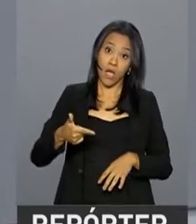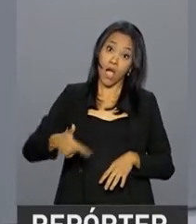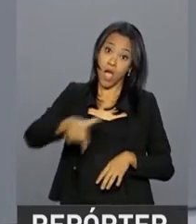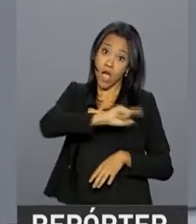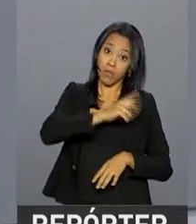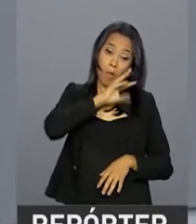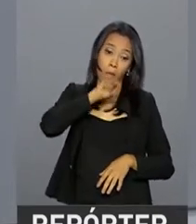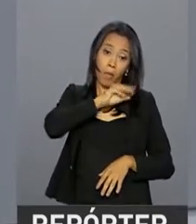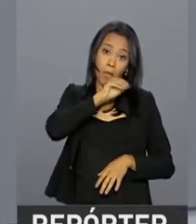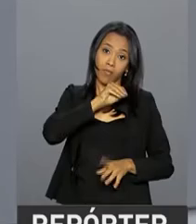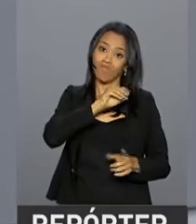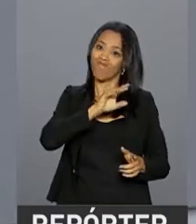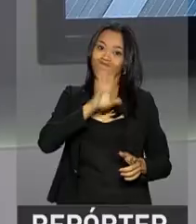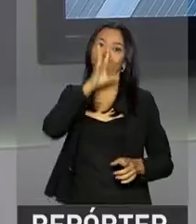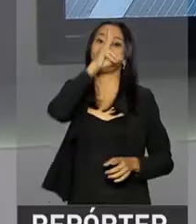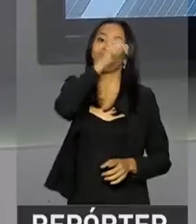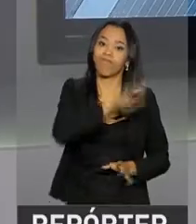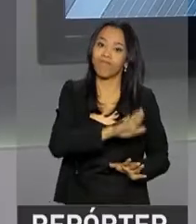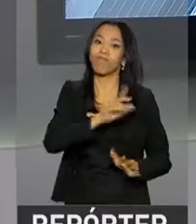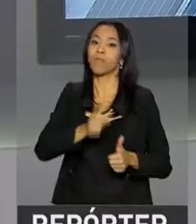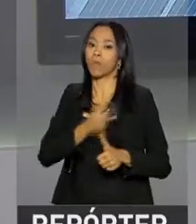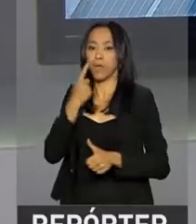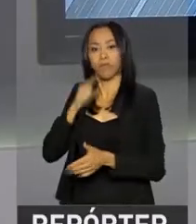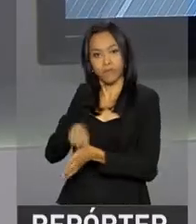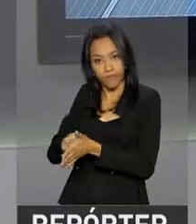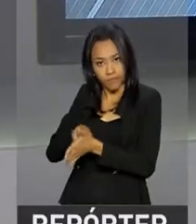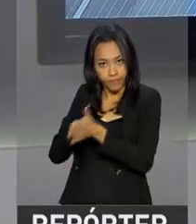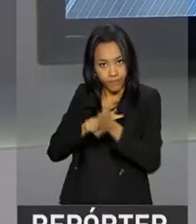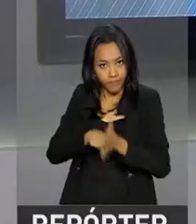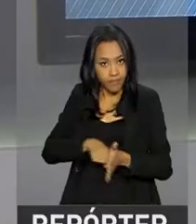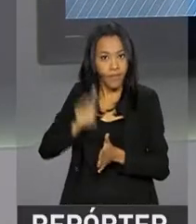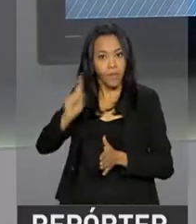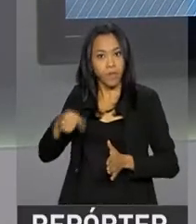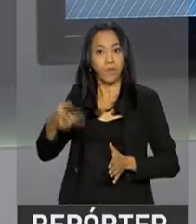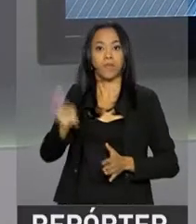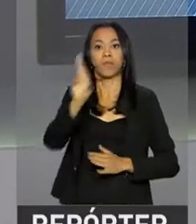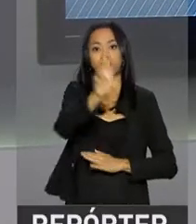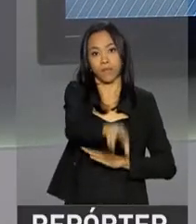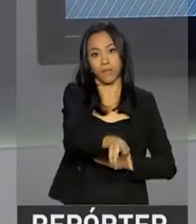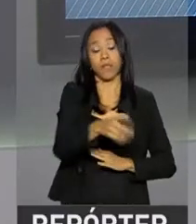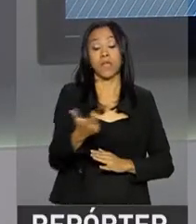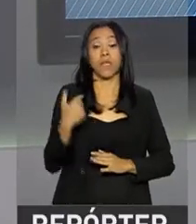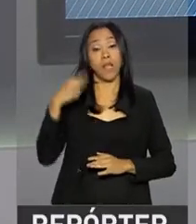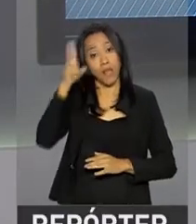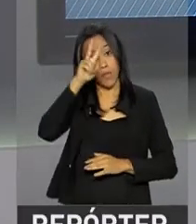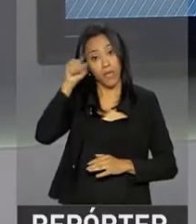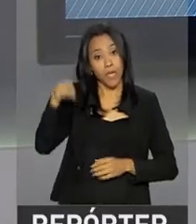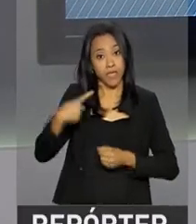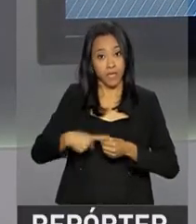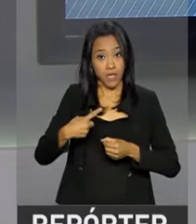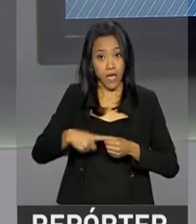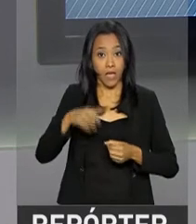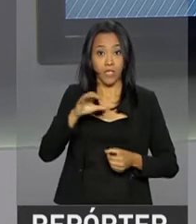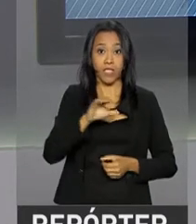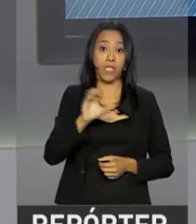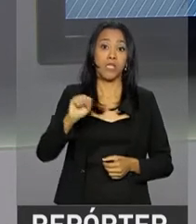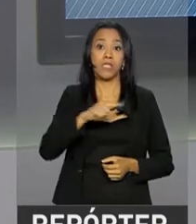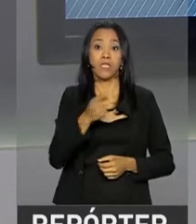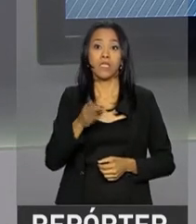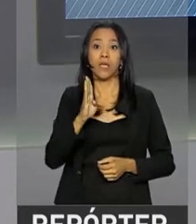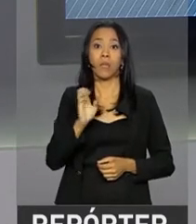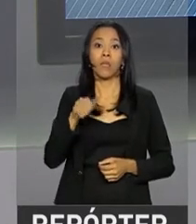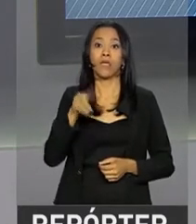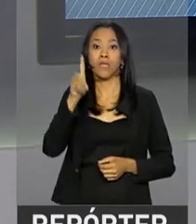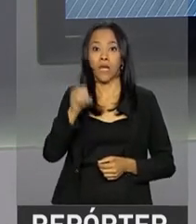desse trabalho é precipitada o ministério da saúde lembra ainda que são bernardo do campo é uma das 77 cidades dos estados